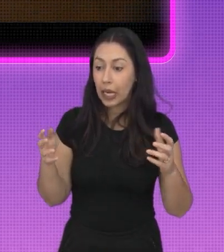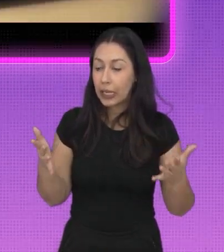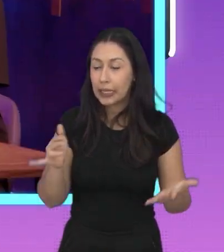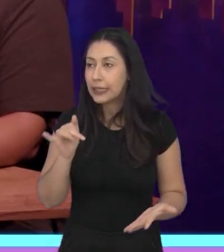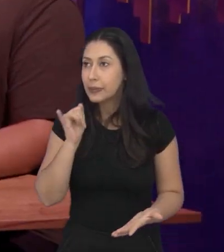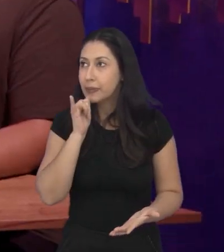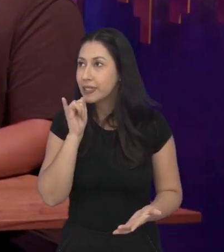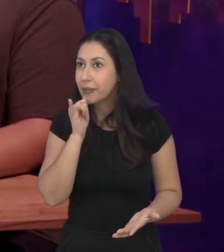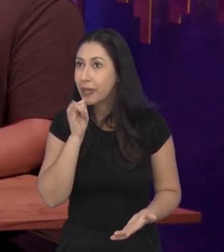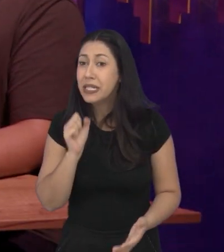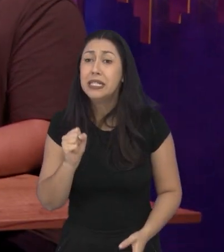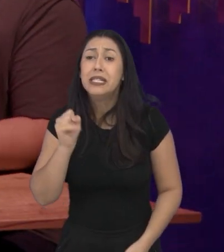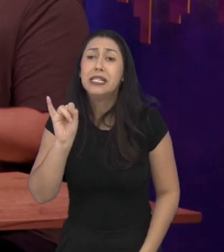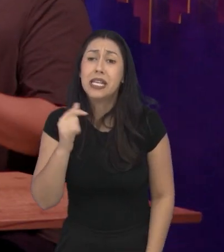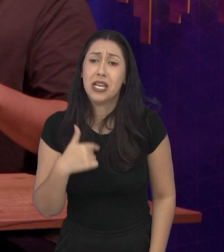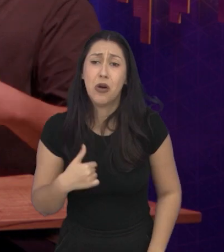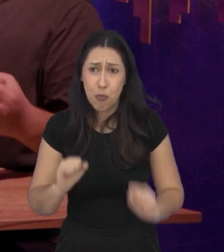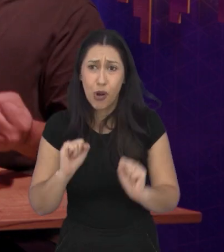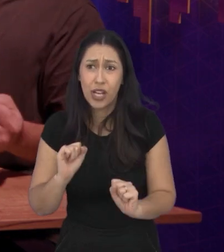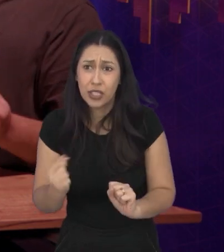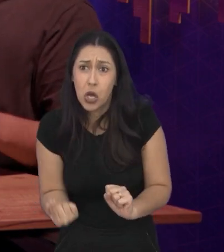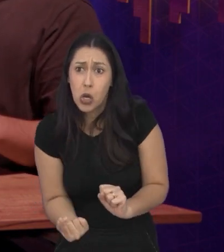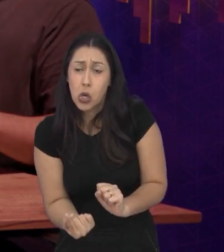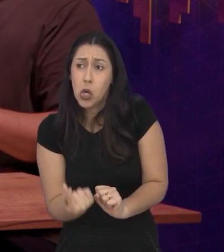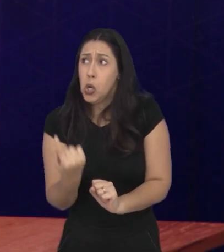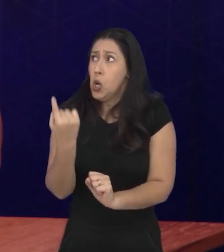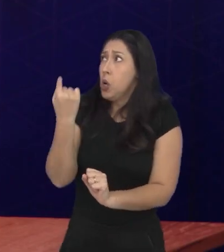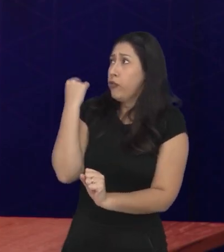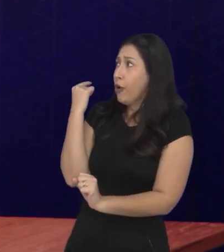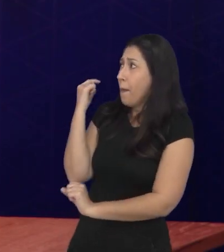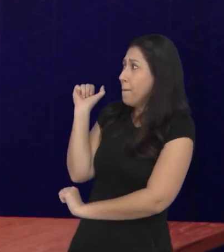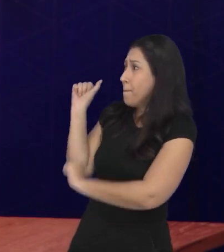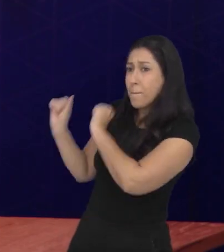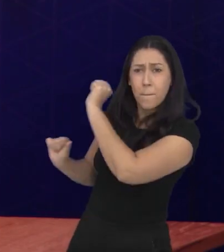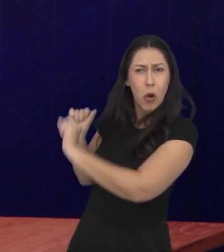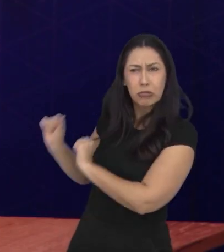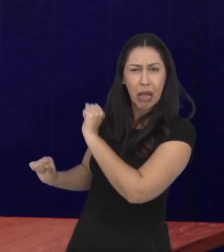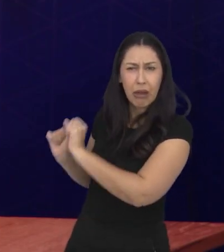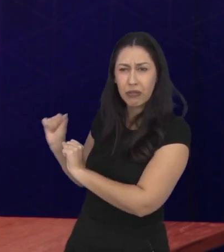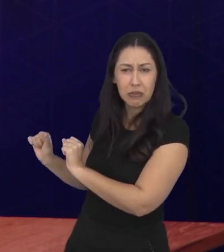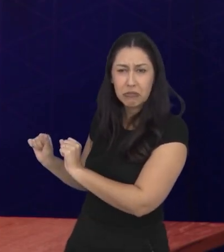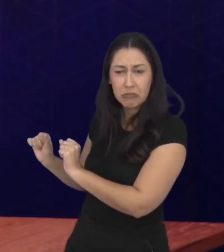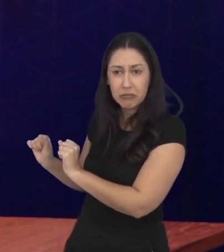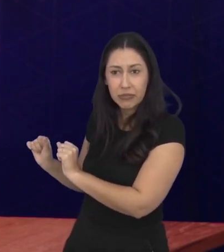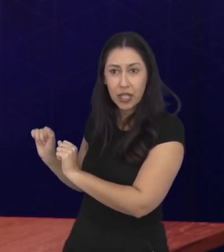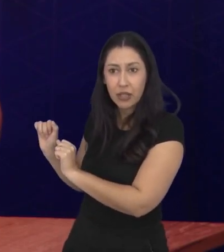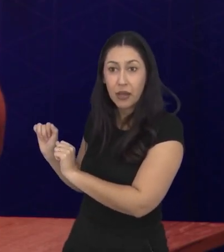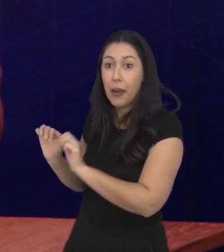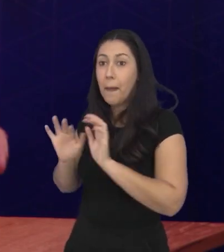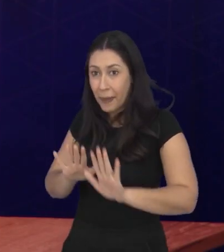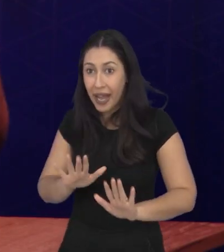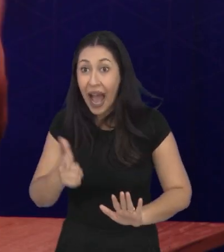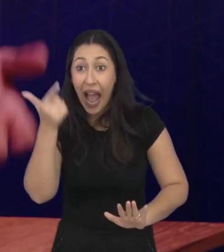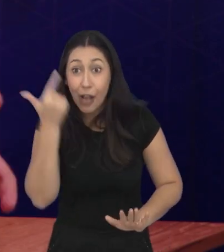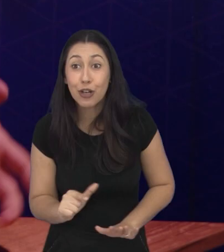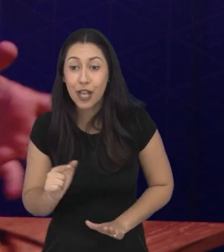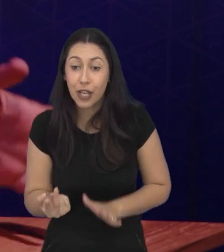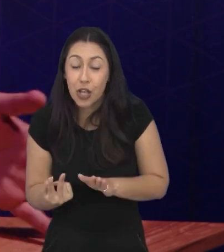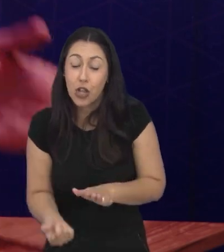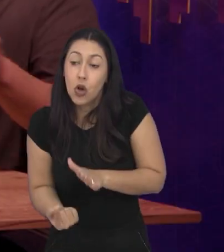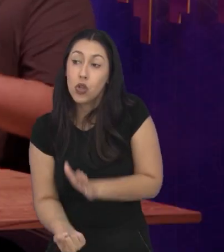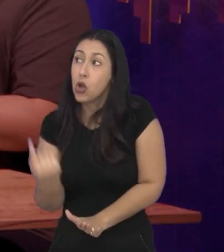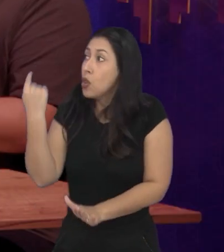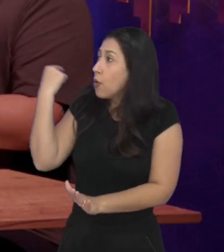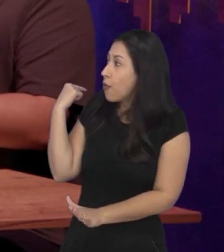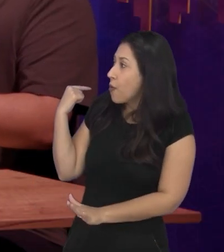de por exemplo, assim, se eu pudesse voltaria no passado e não deixaria tal pessoa fazer o que fez, e aí quando volta pro passado, faz o que